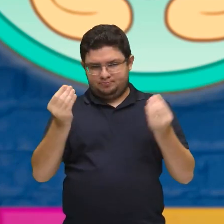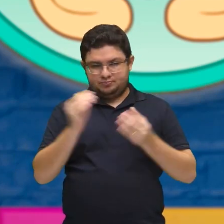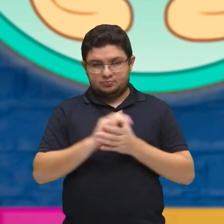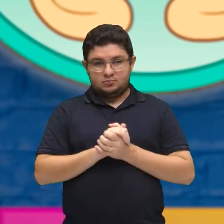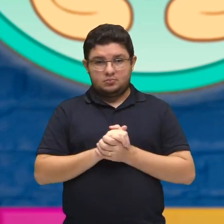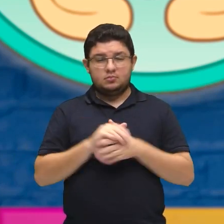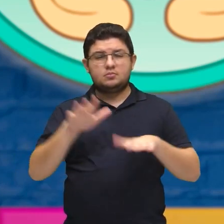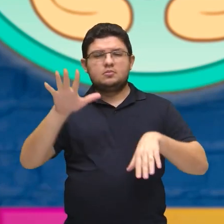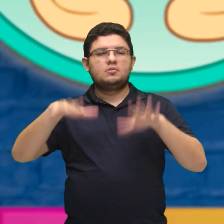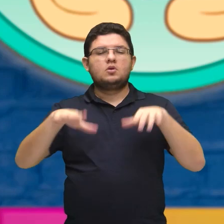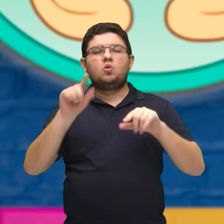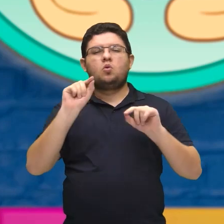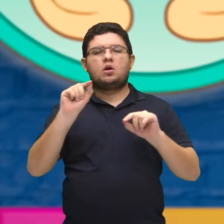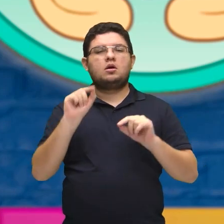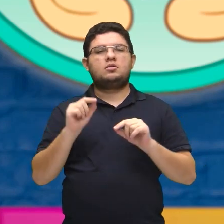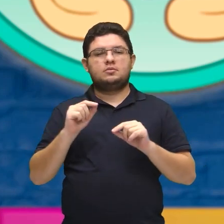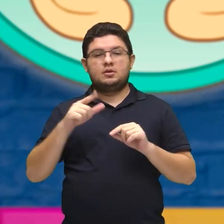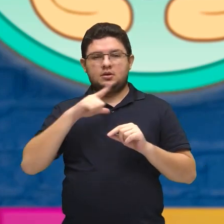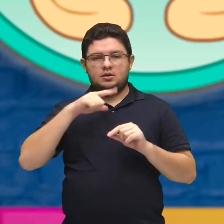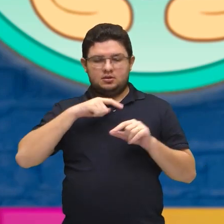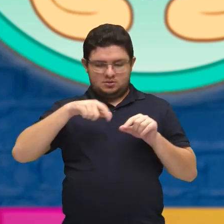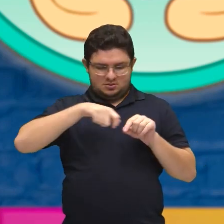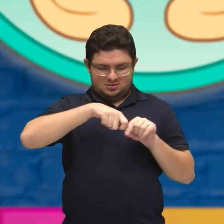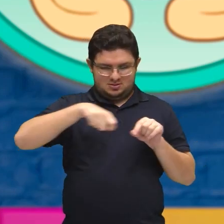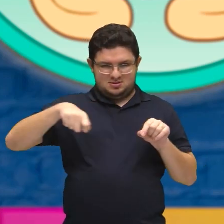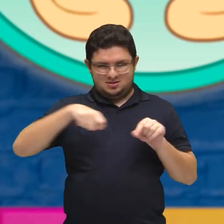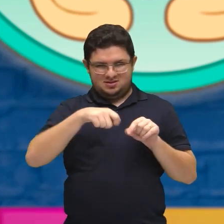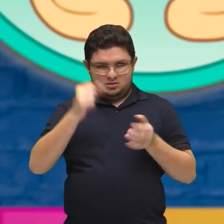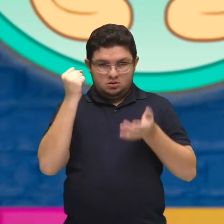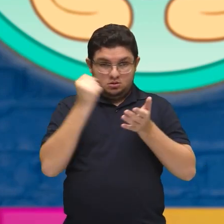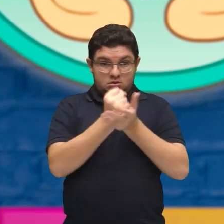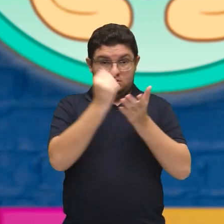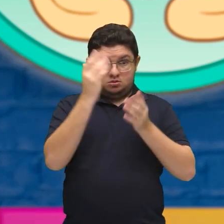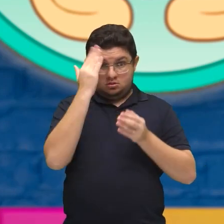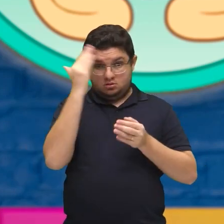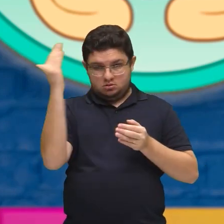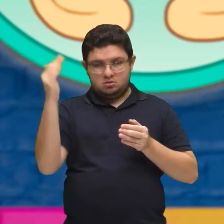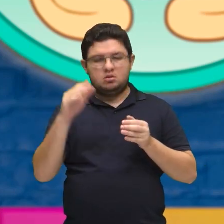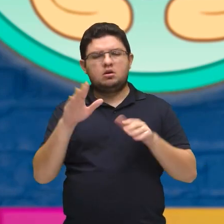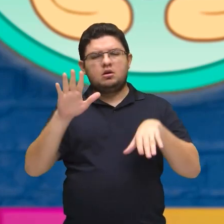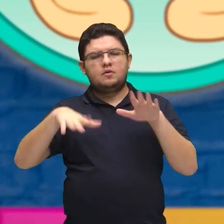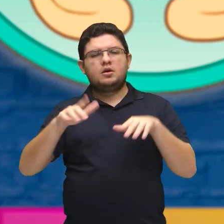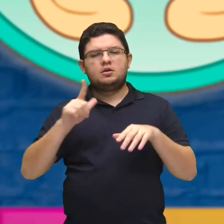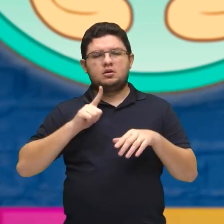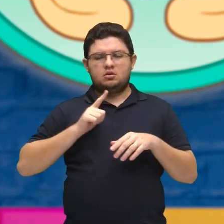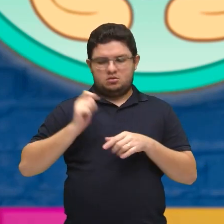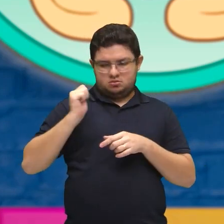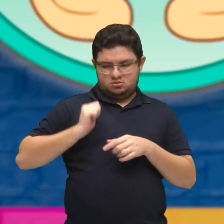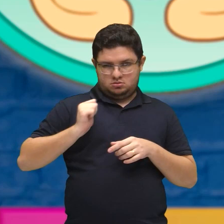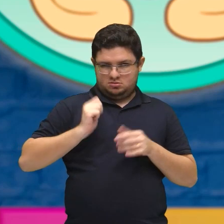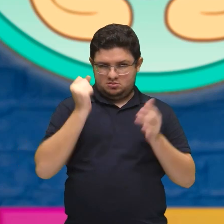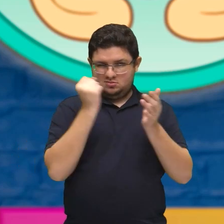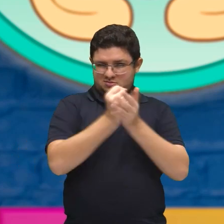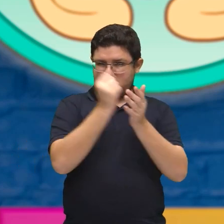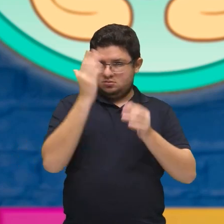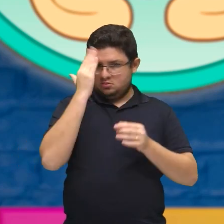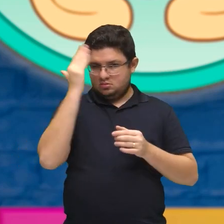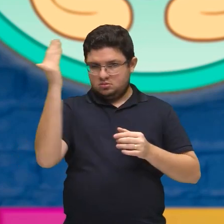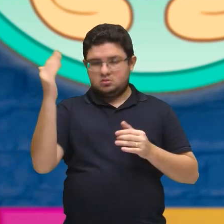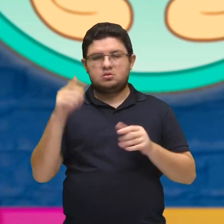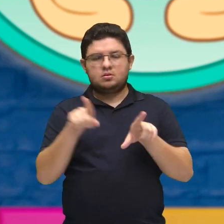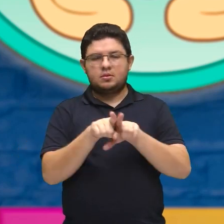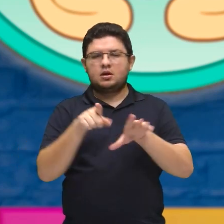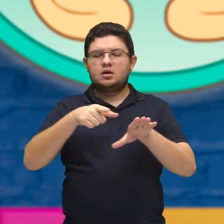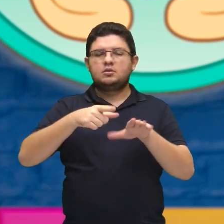estojo da marca, né? Aquela bolsa, o sapato. Então, às vezes, isso daí pode ser